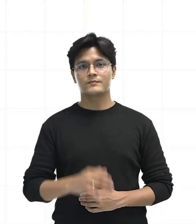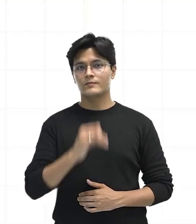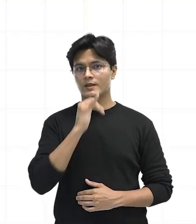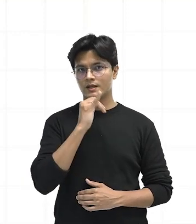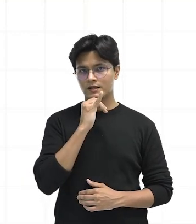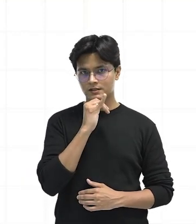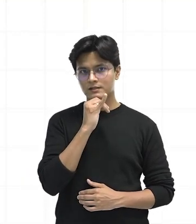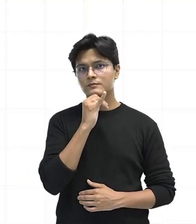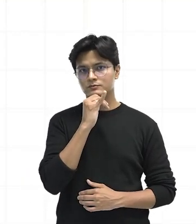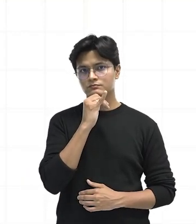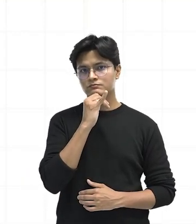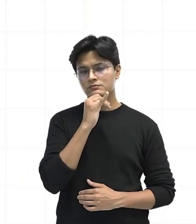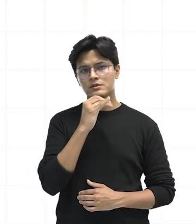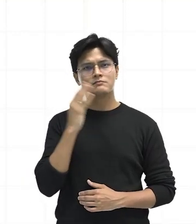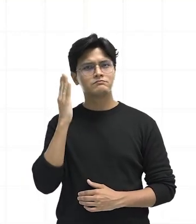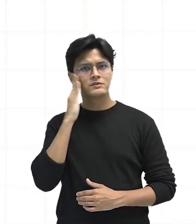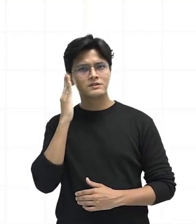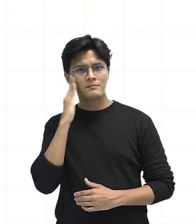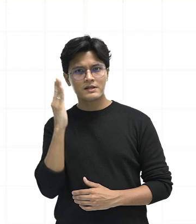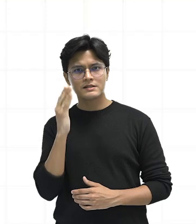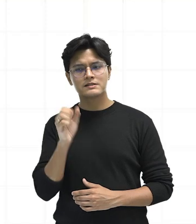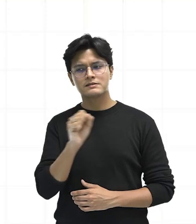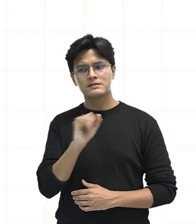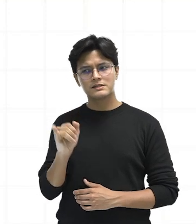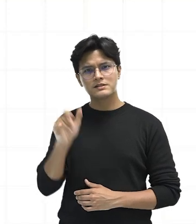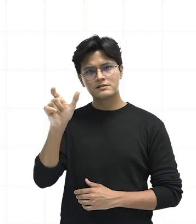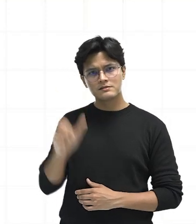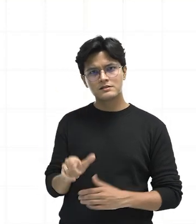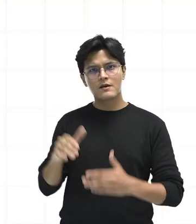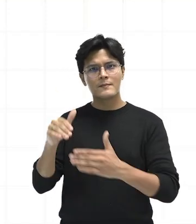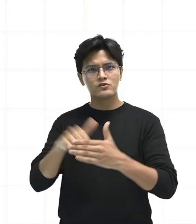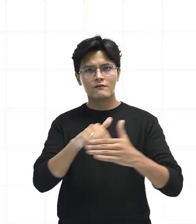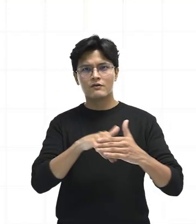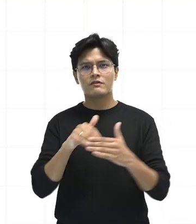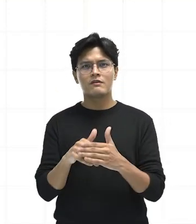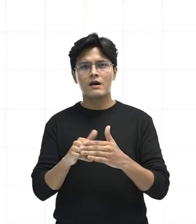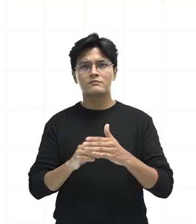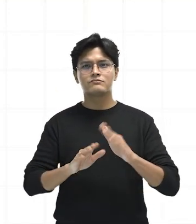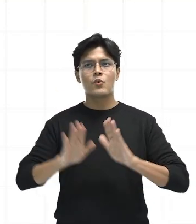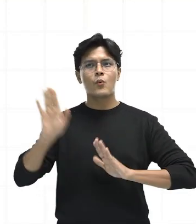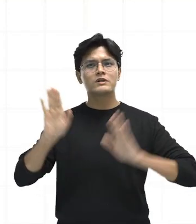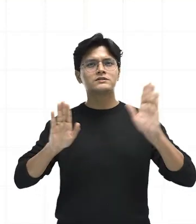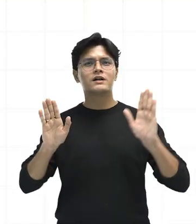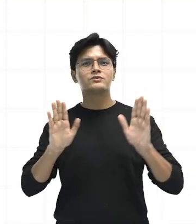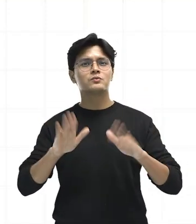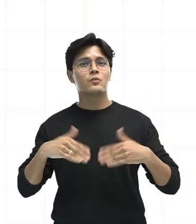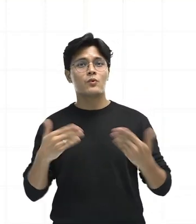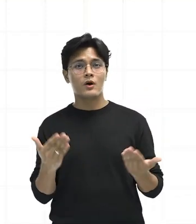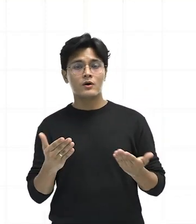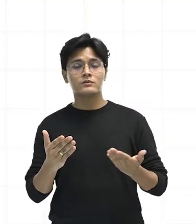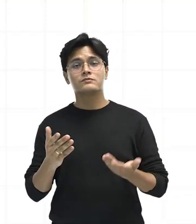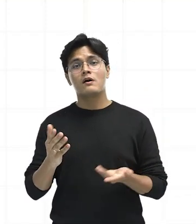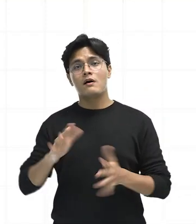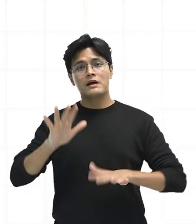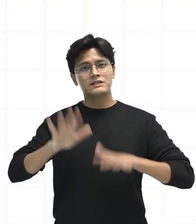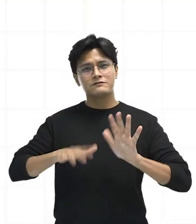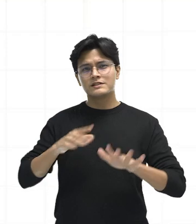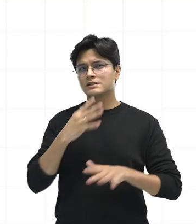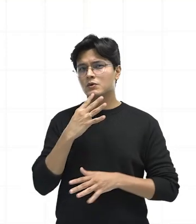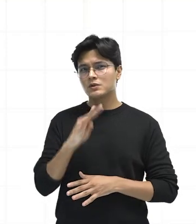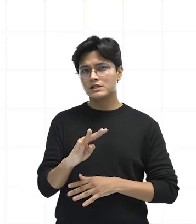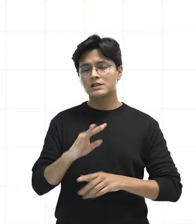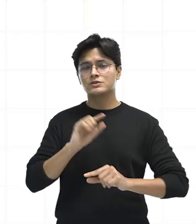as intenções de voto durante uma eleição. Vejam, a gente às vezes não conhece,